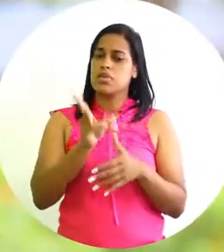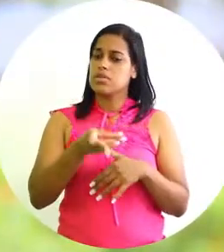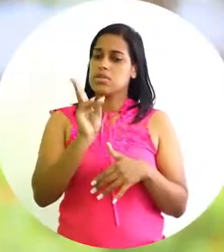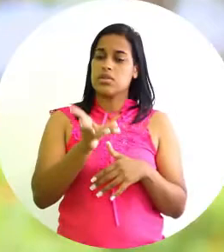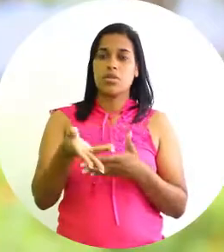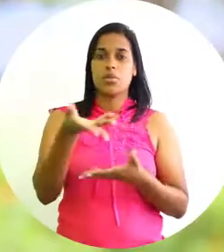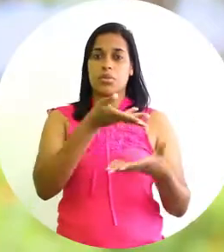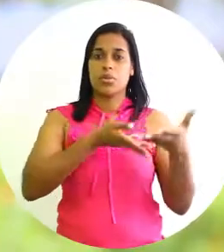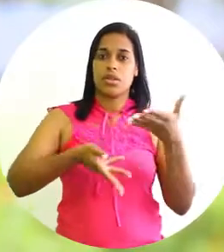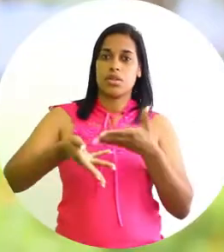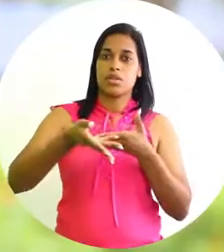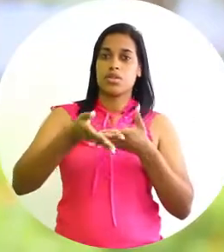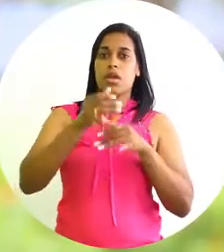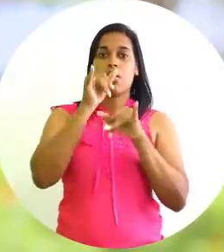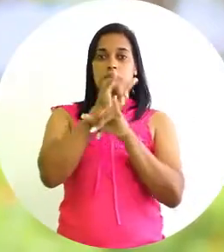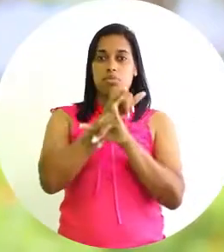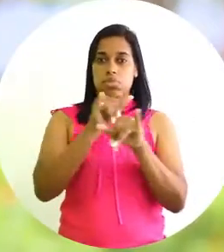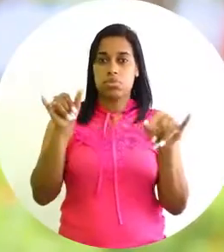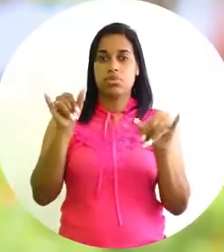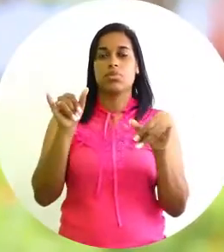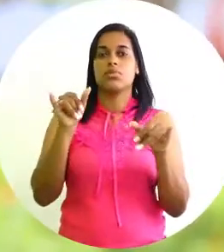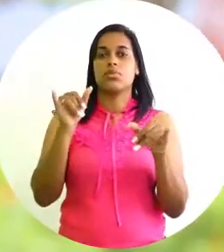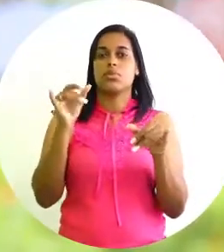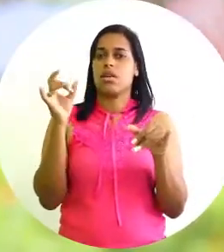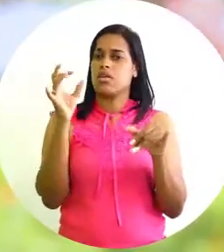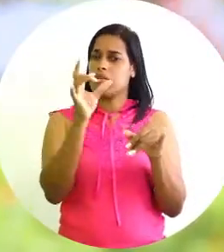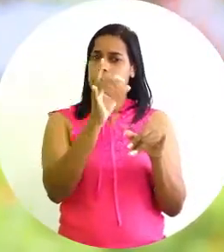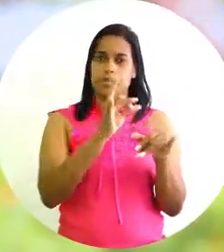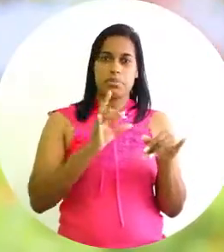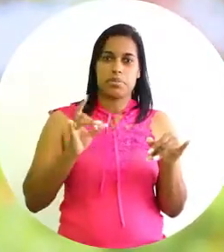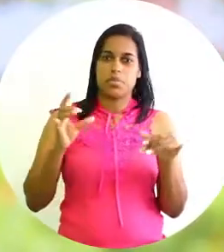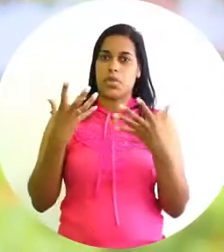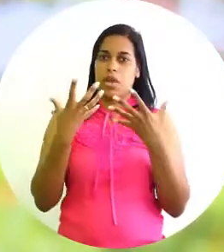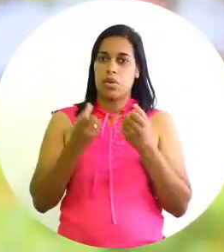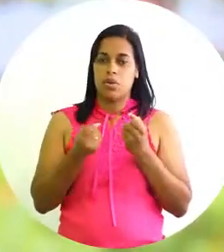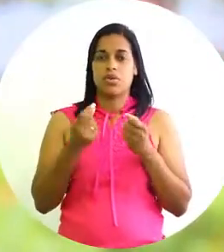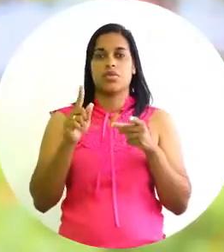diretamente relacionadas com a divulgação em canais reconhecidos